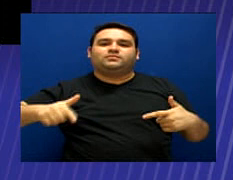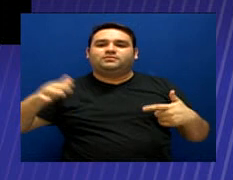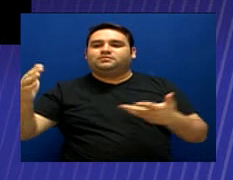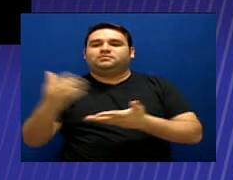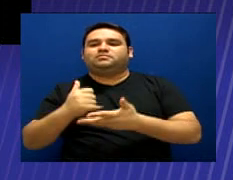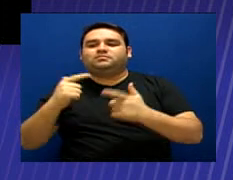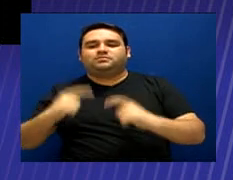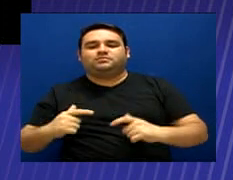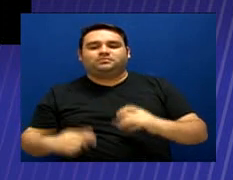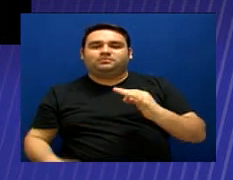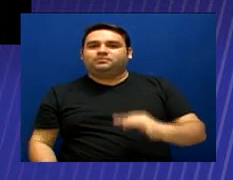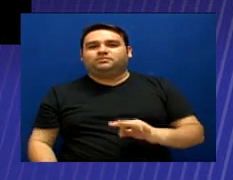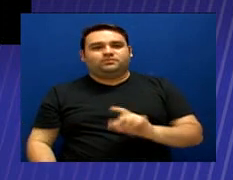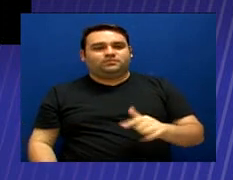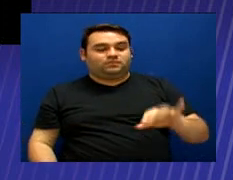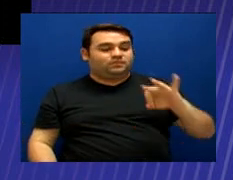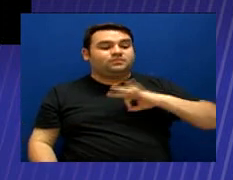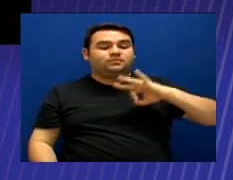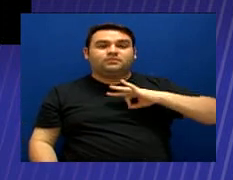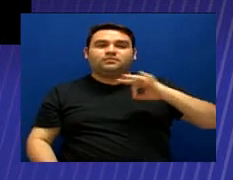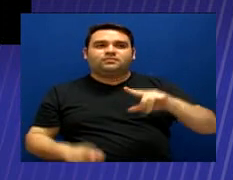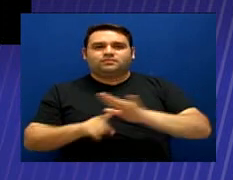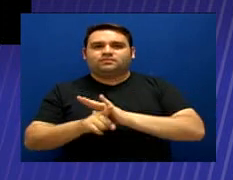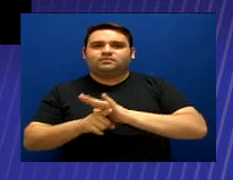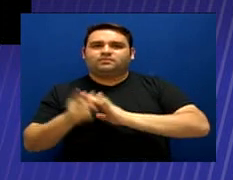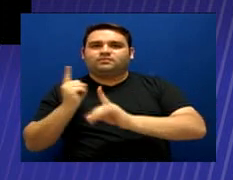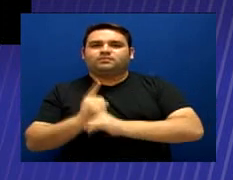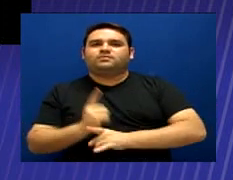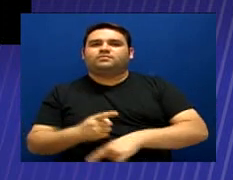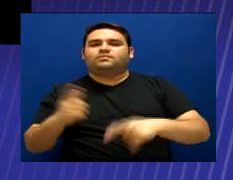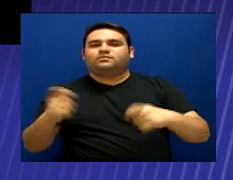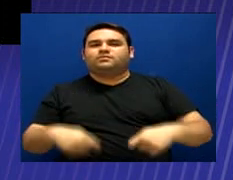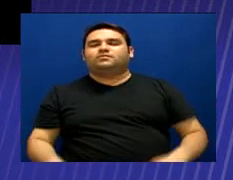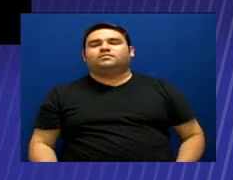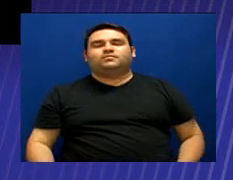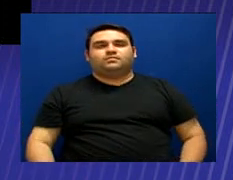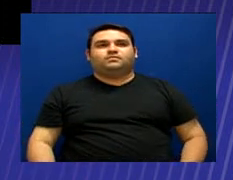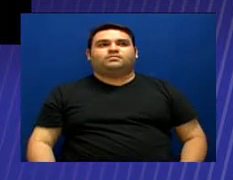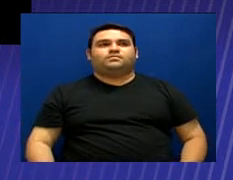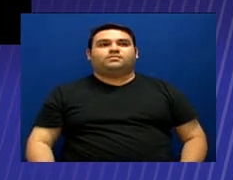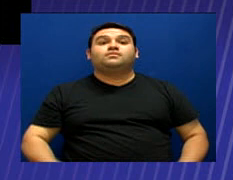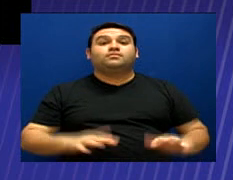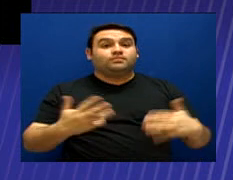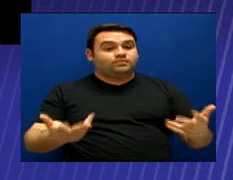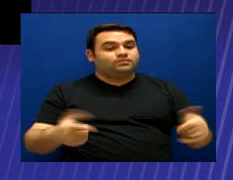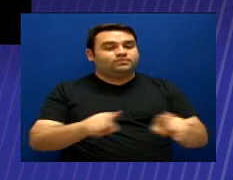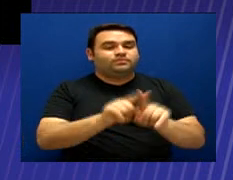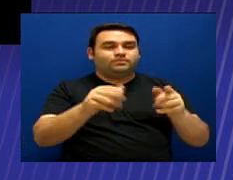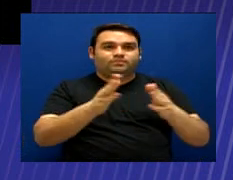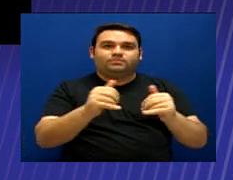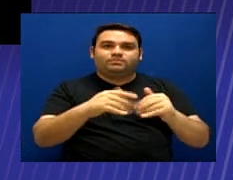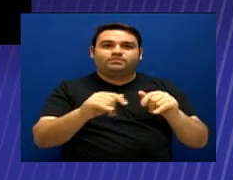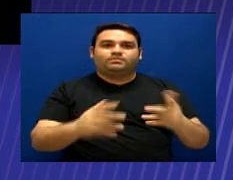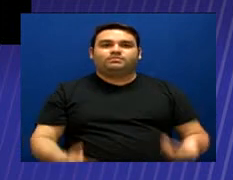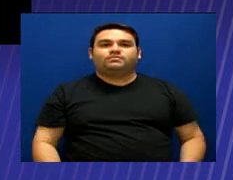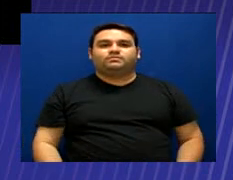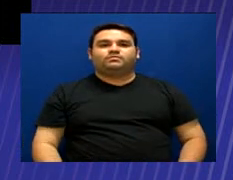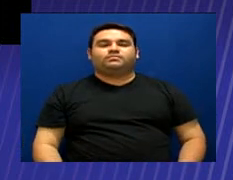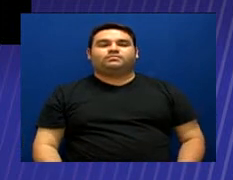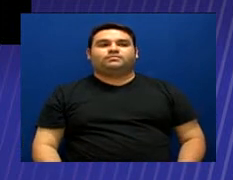dificultado com que a polícia apure esses casos, né? Então, uma das reivindicações também.